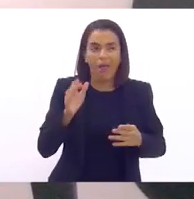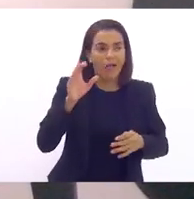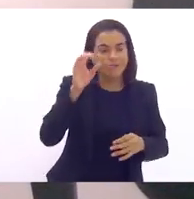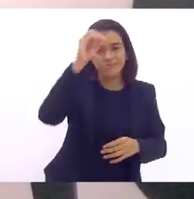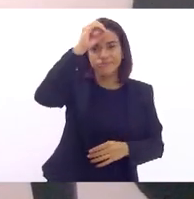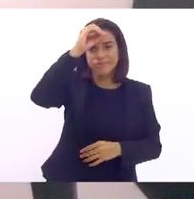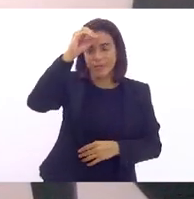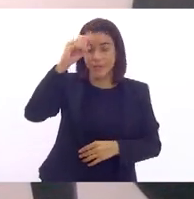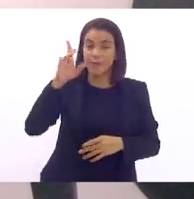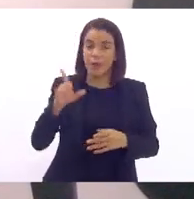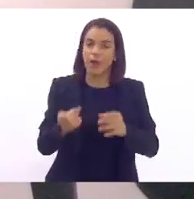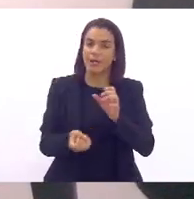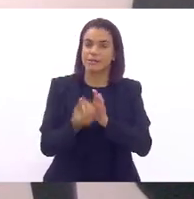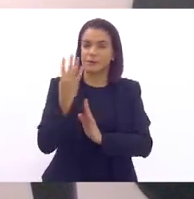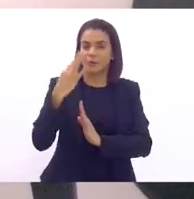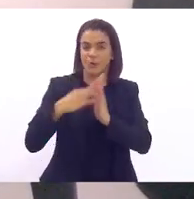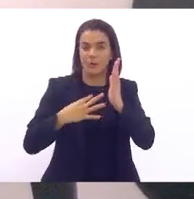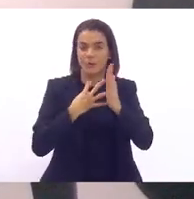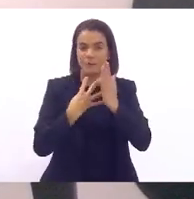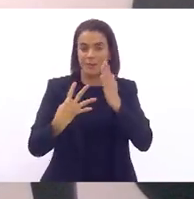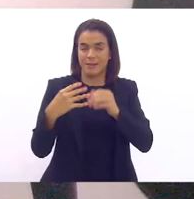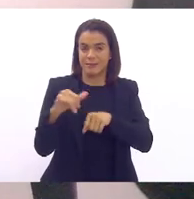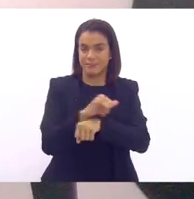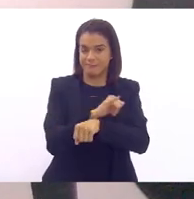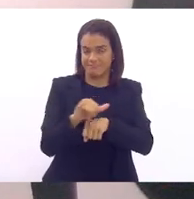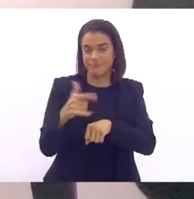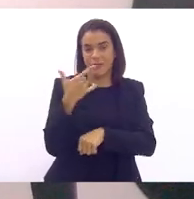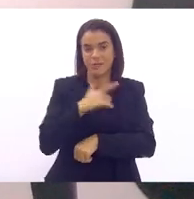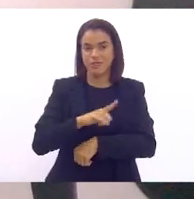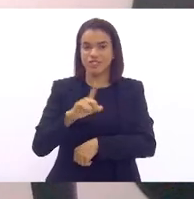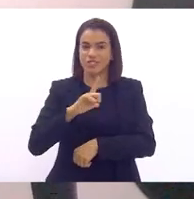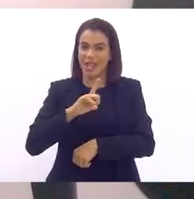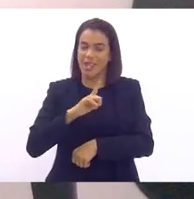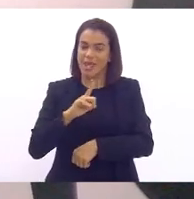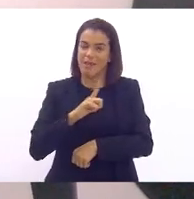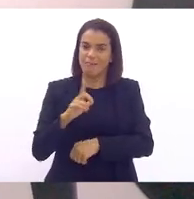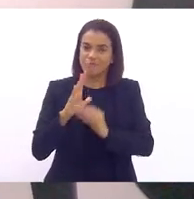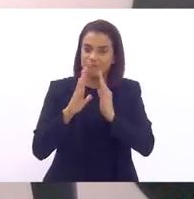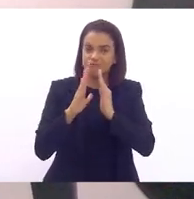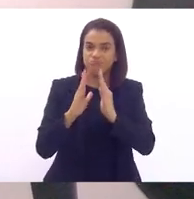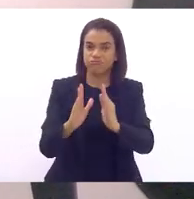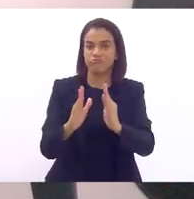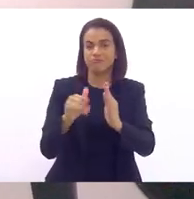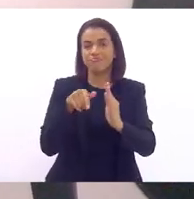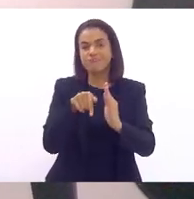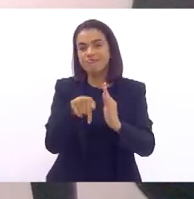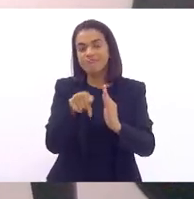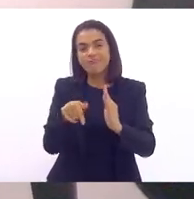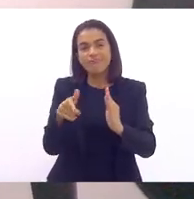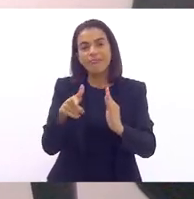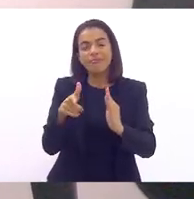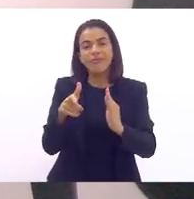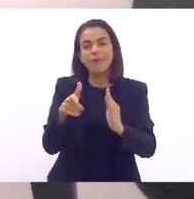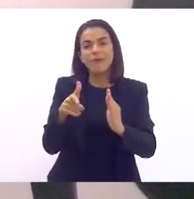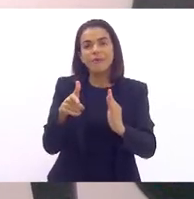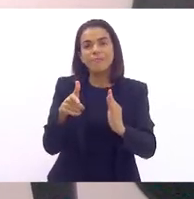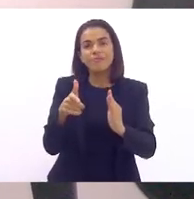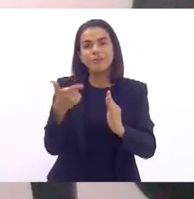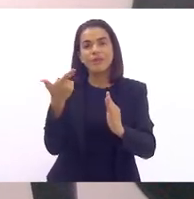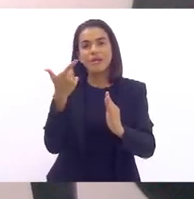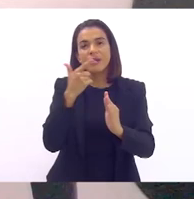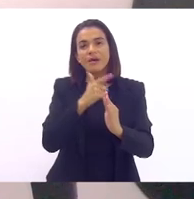plano estratégico nós temos uma direção e é importante que essa direção ganhe não é um